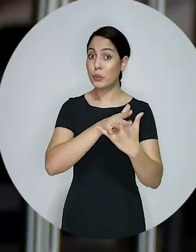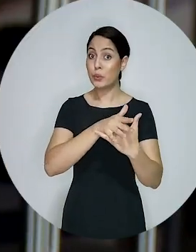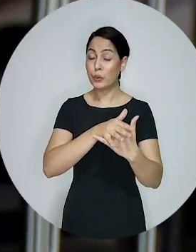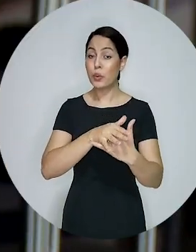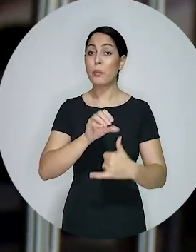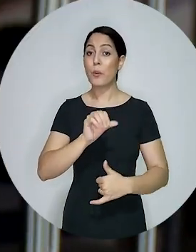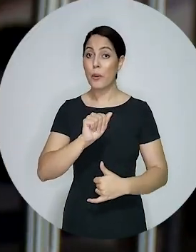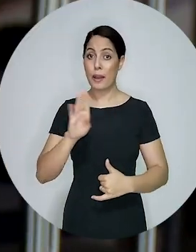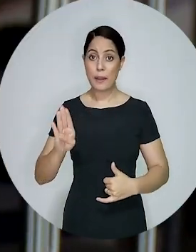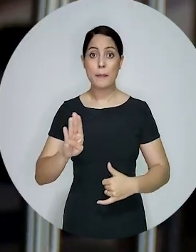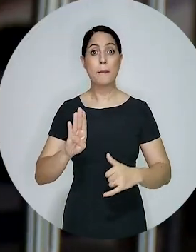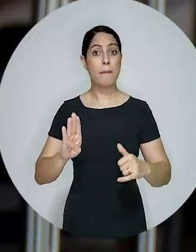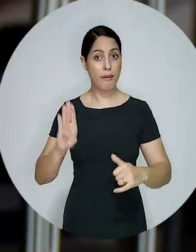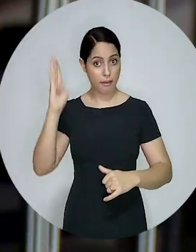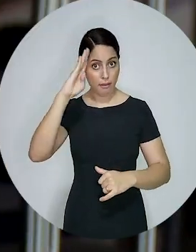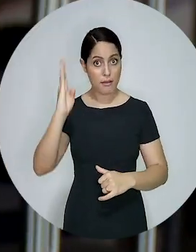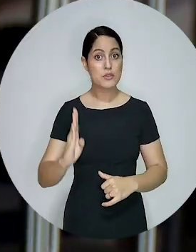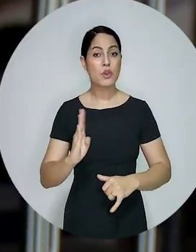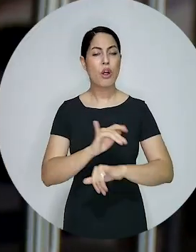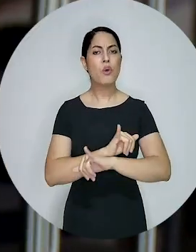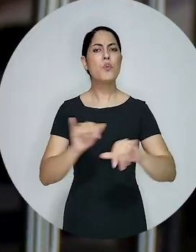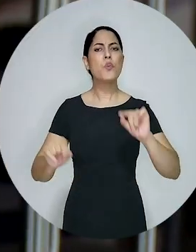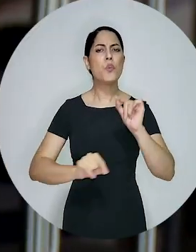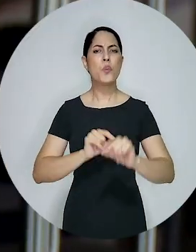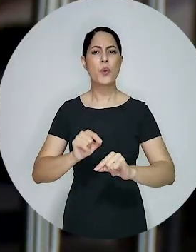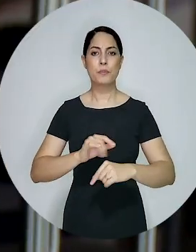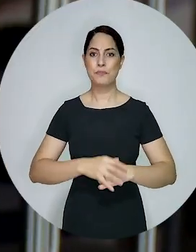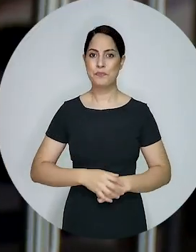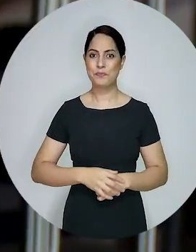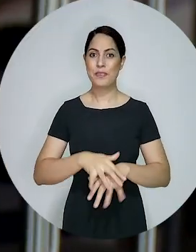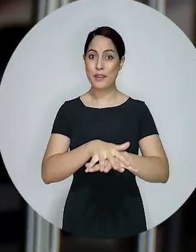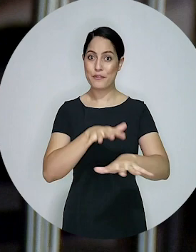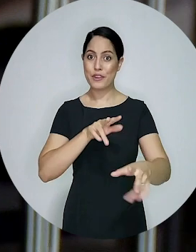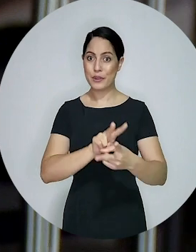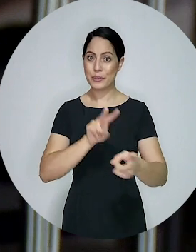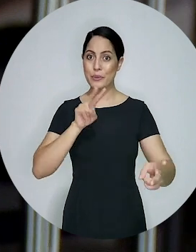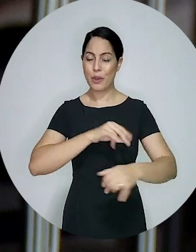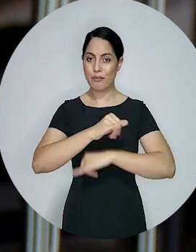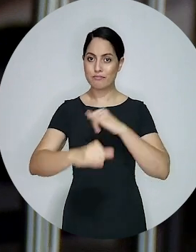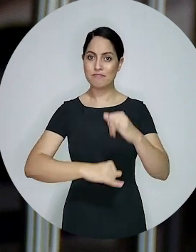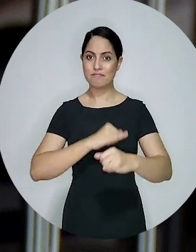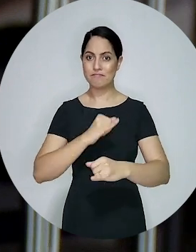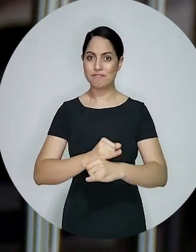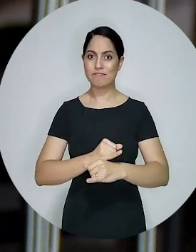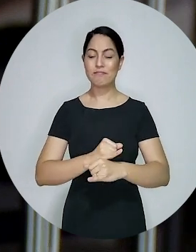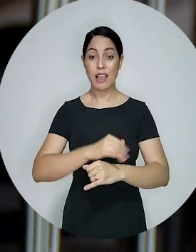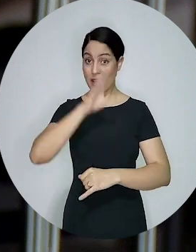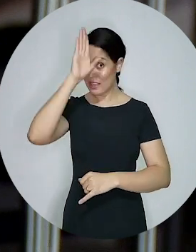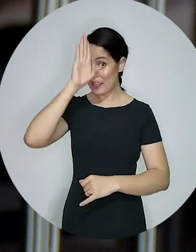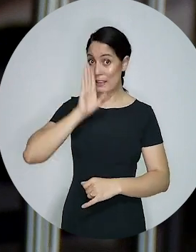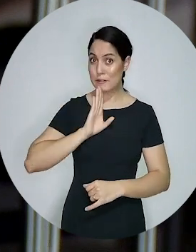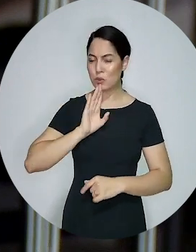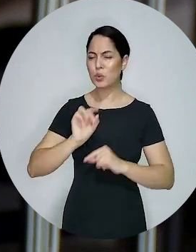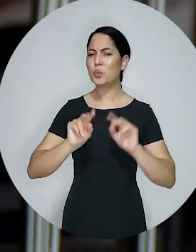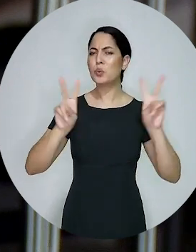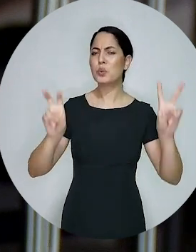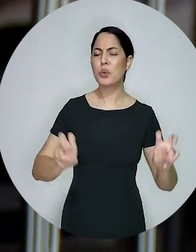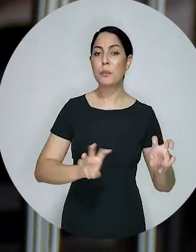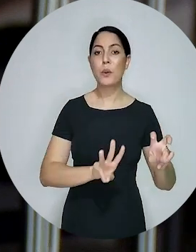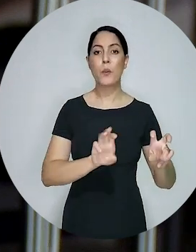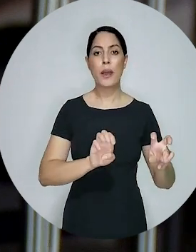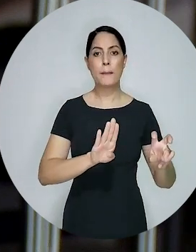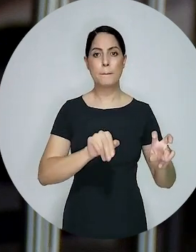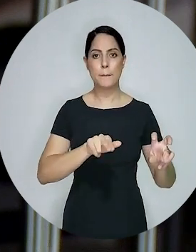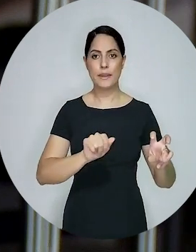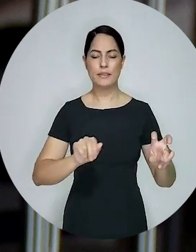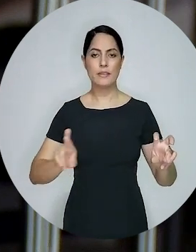Nacional promoveu também no YouTube mais um evento virtual gratuito e aberto ao público. Desta vez, o assunto do webinar